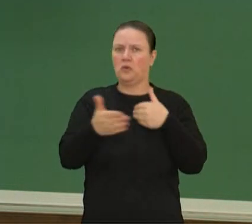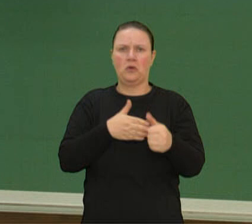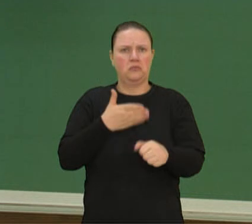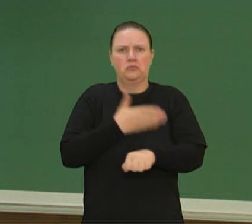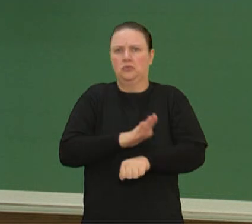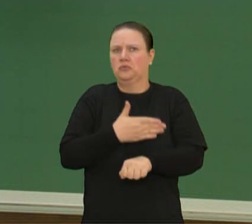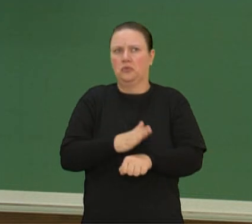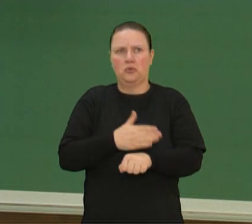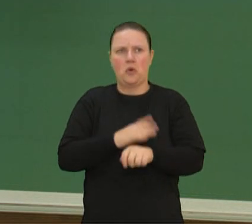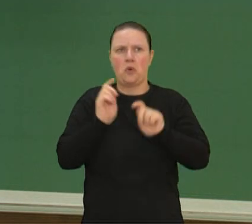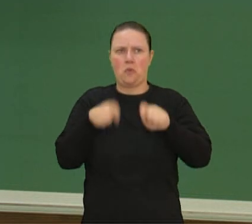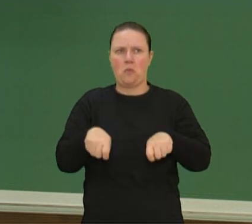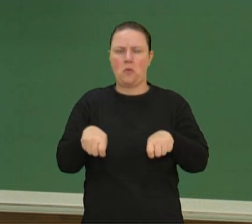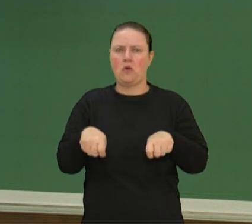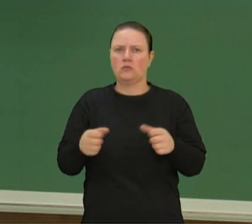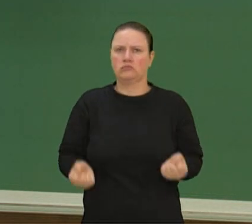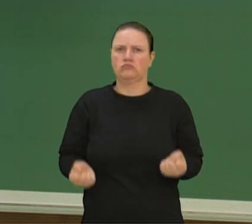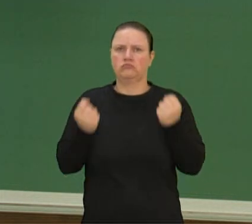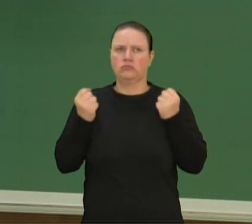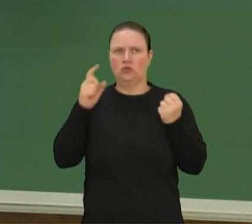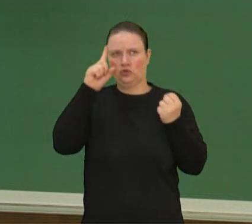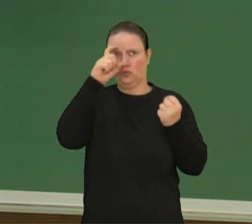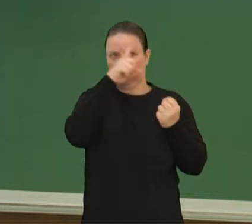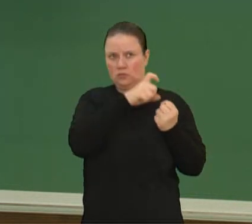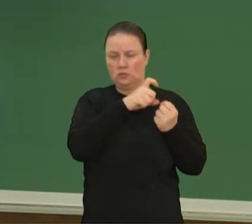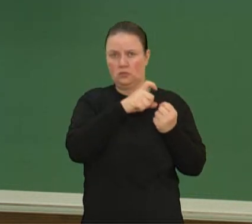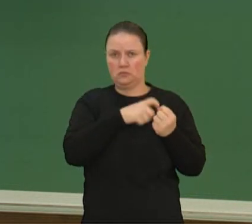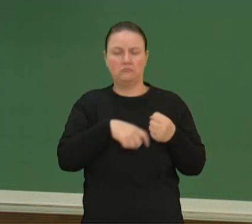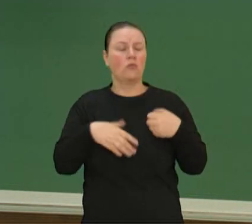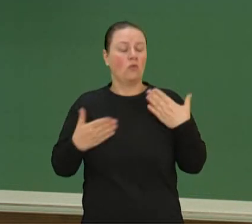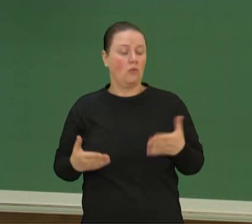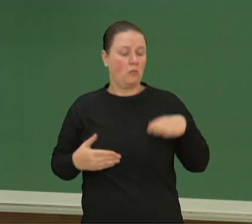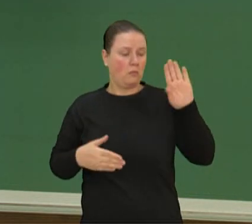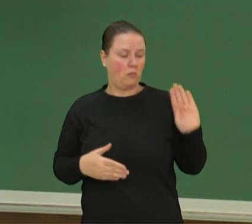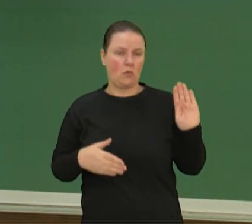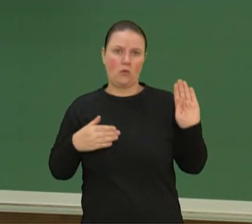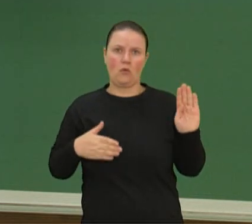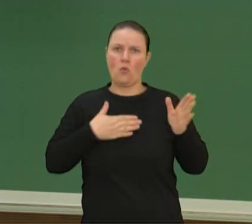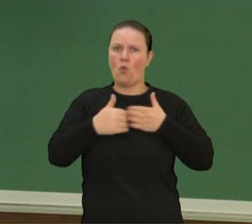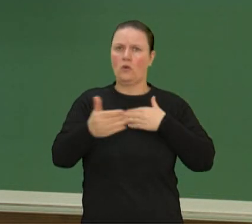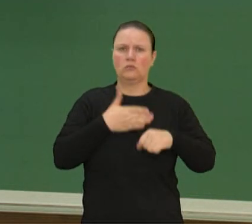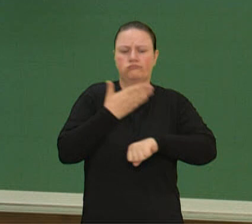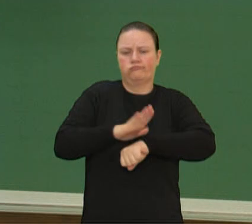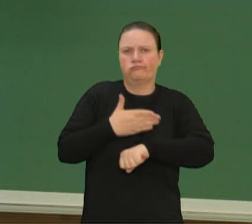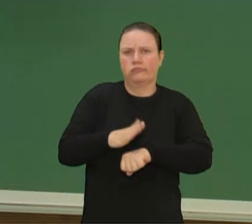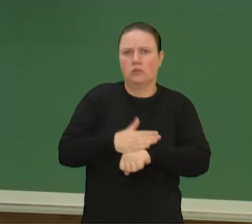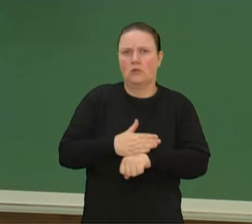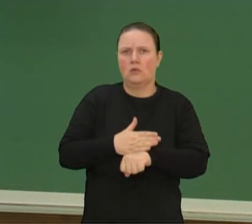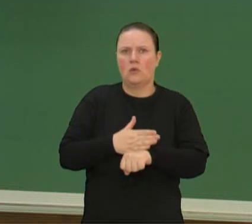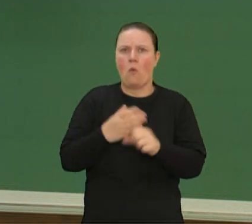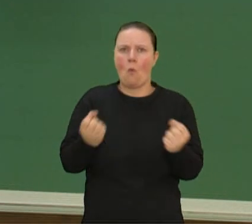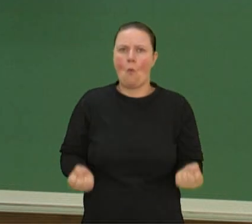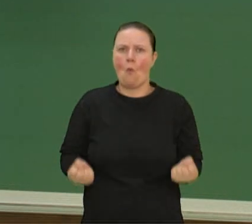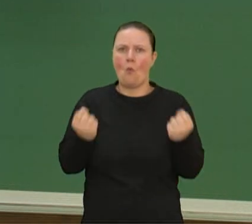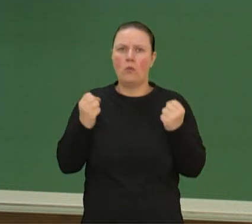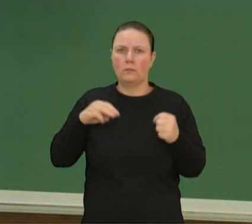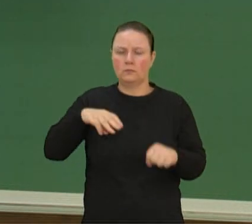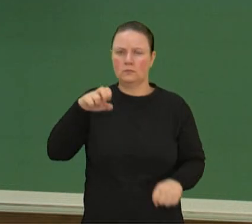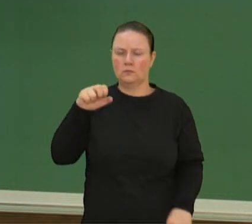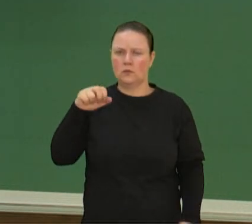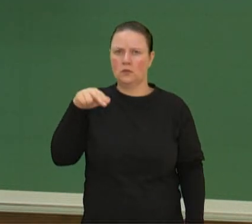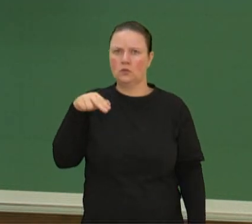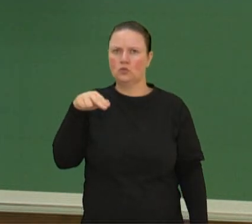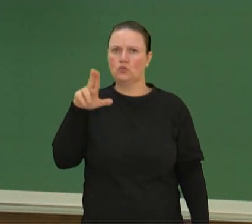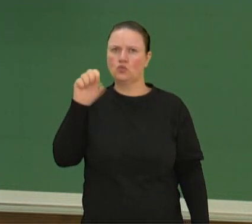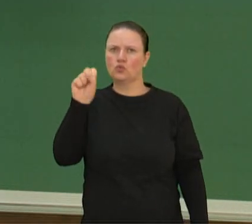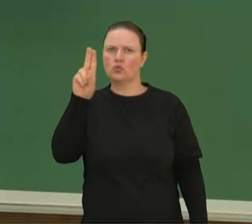de exercício contra uma carga externa de difícil medição. Letra B. Qualquer tipo de exercício contra uma carga externa mensurável. Letra